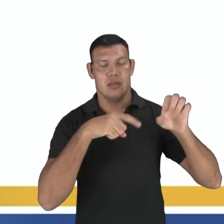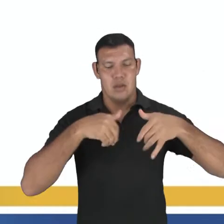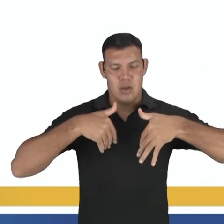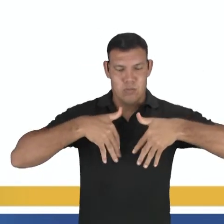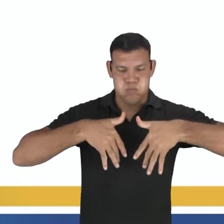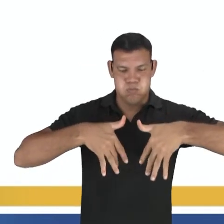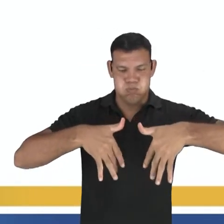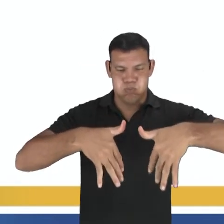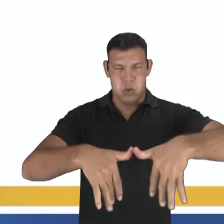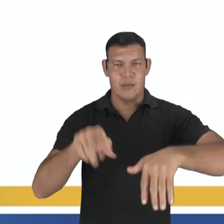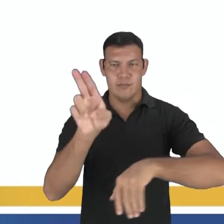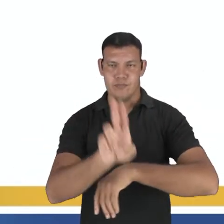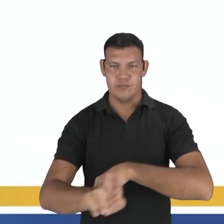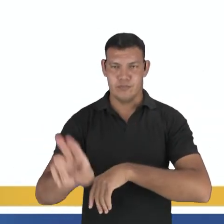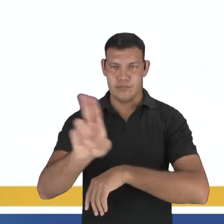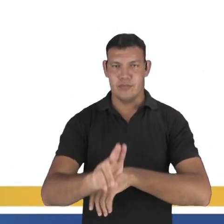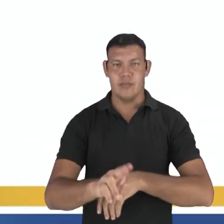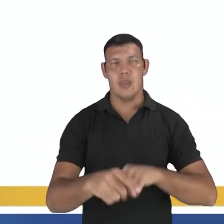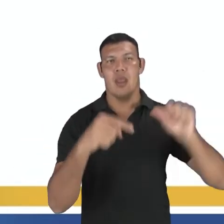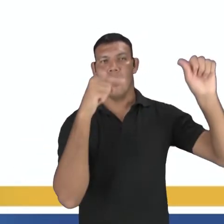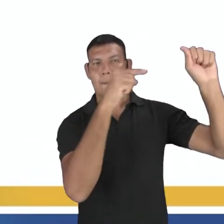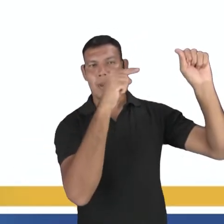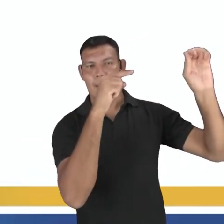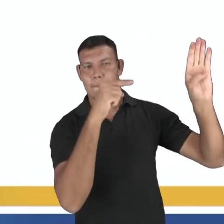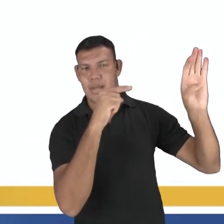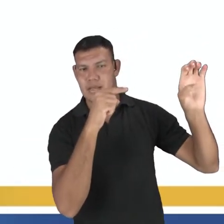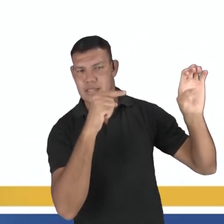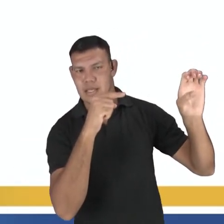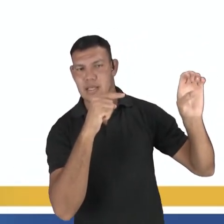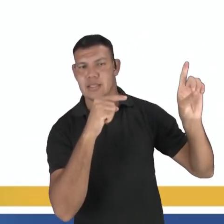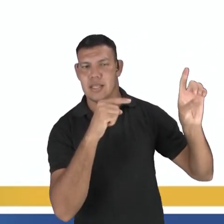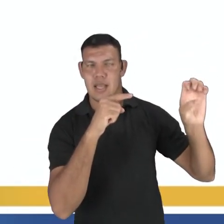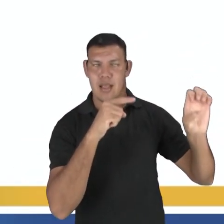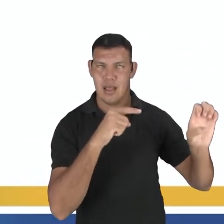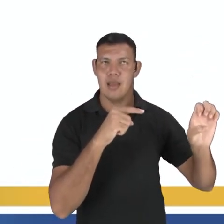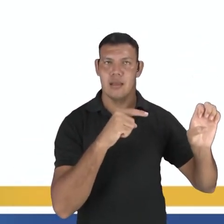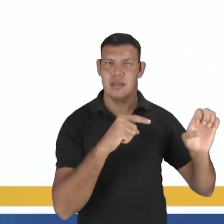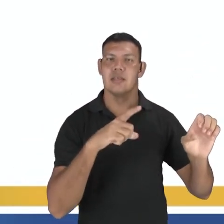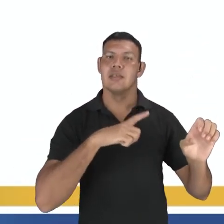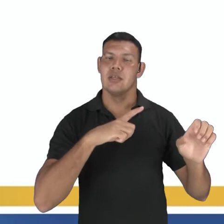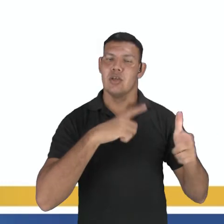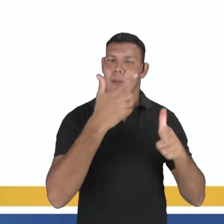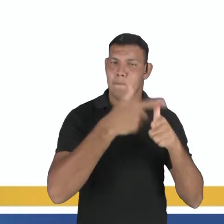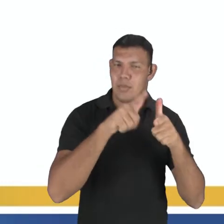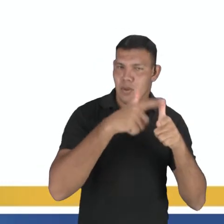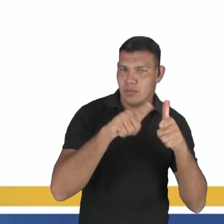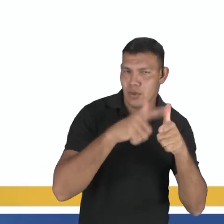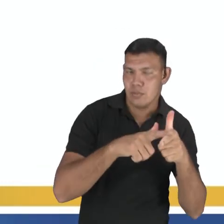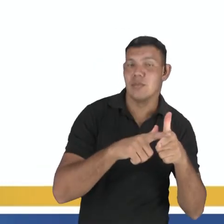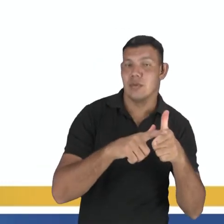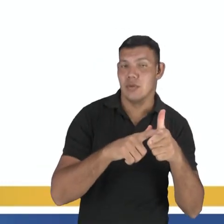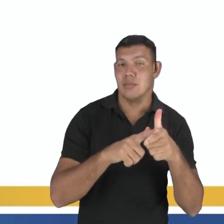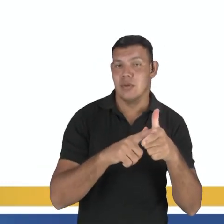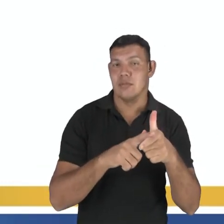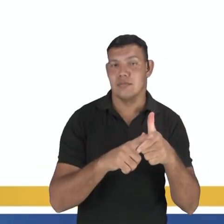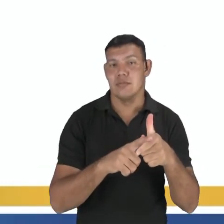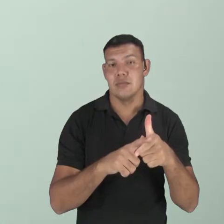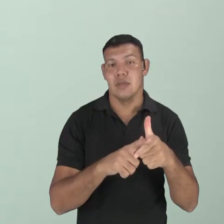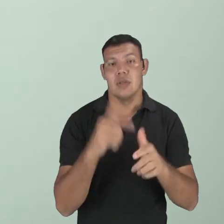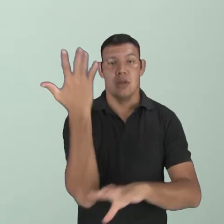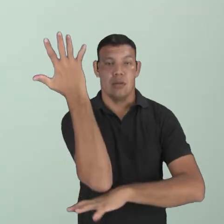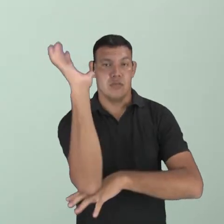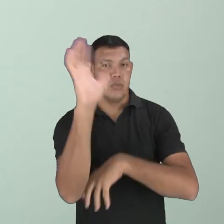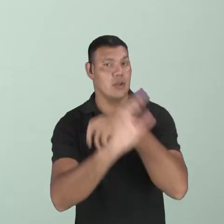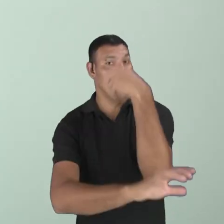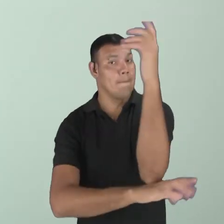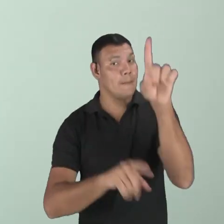essas alternativas, pessoal, elas apresentam um problema ambiental. Mas o problema ambiental que está aí desde o início, desde a chegada dos